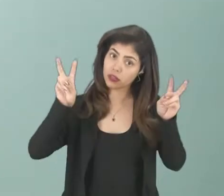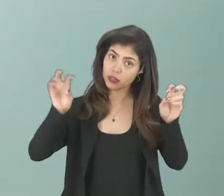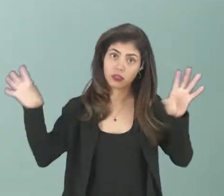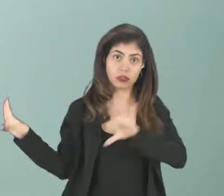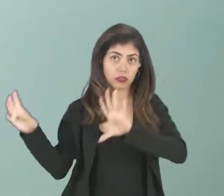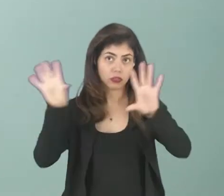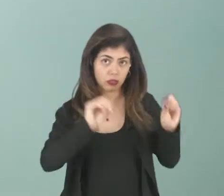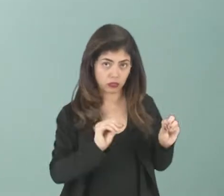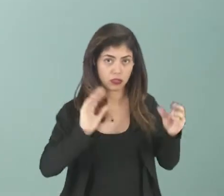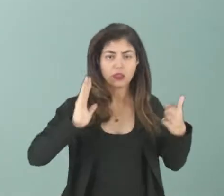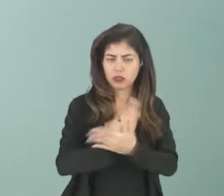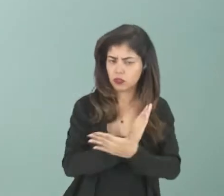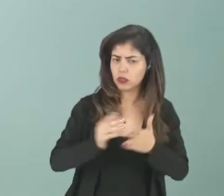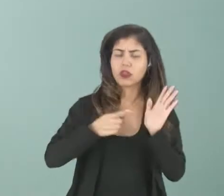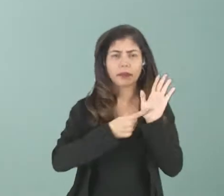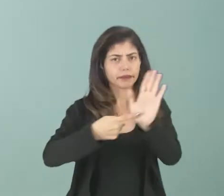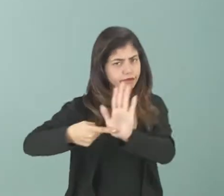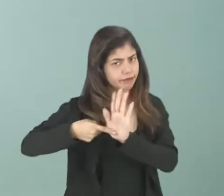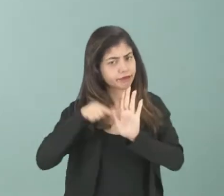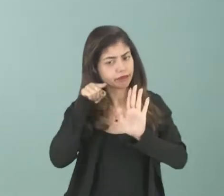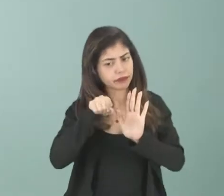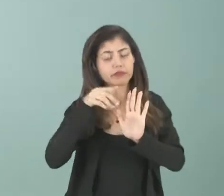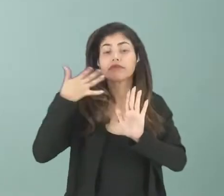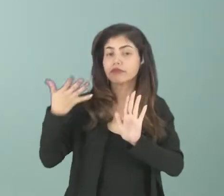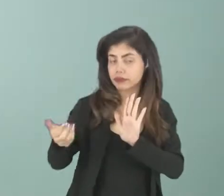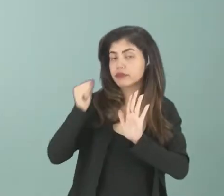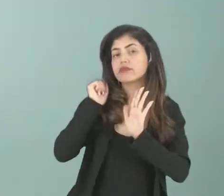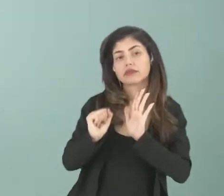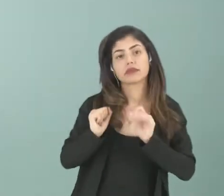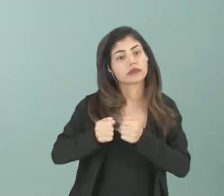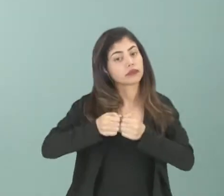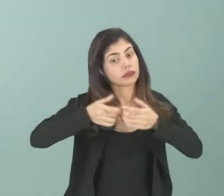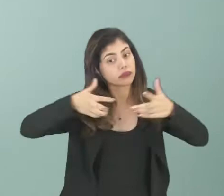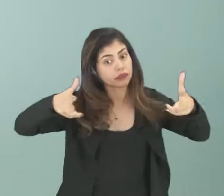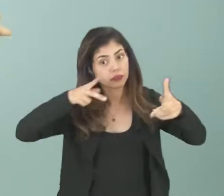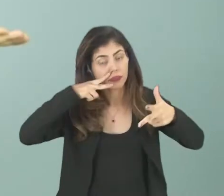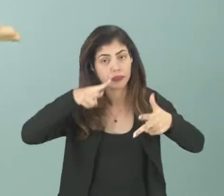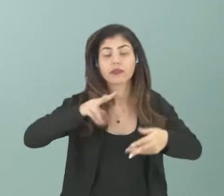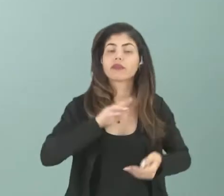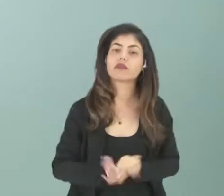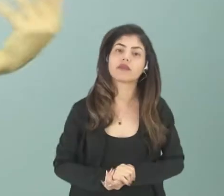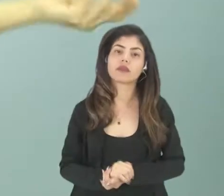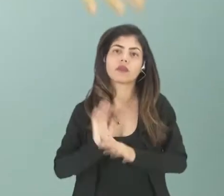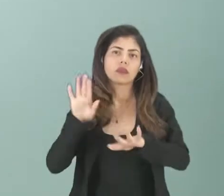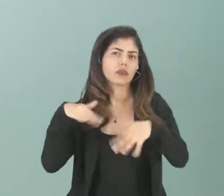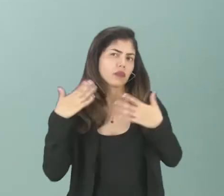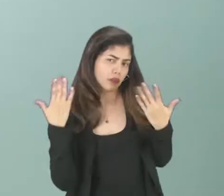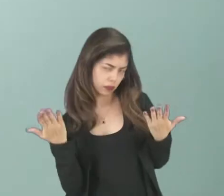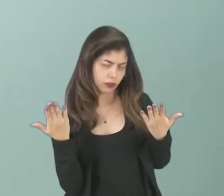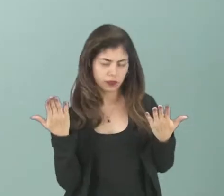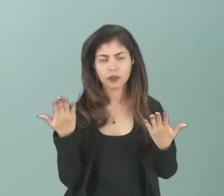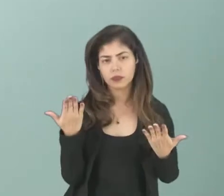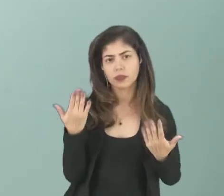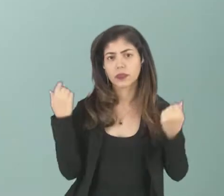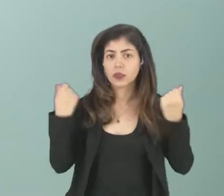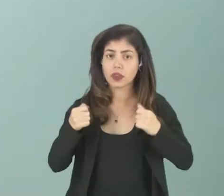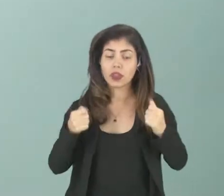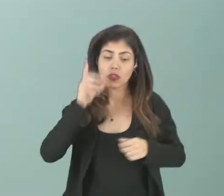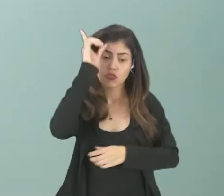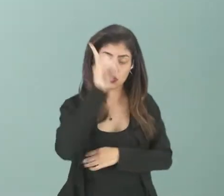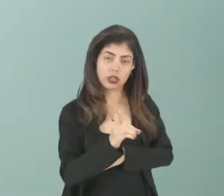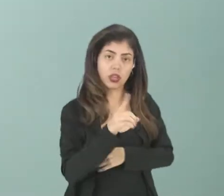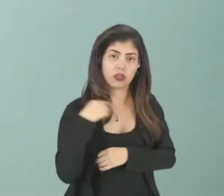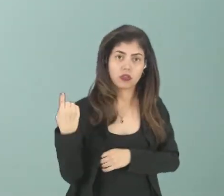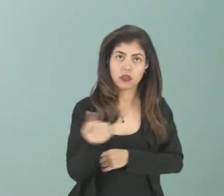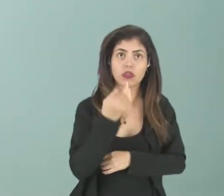só trouxe alguns para você, e você pode, né, expandir o seu olhar e enxergar quais são as necessidades e direitos